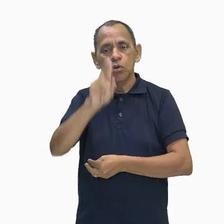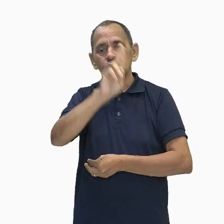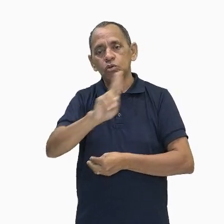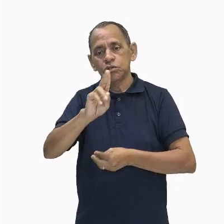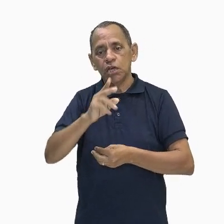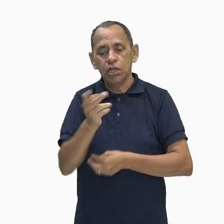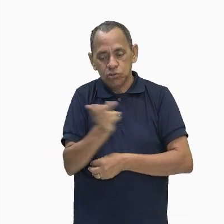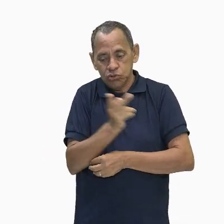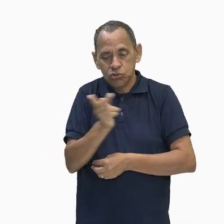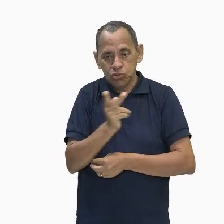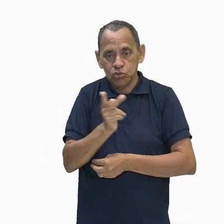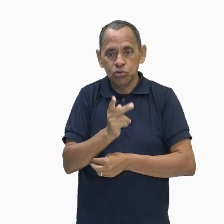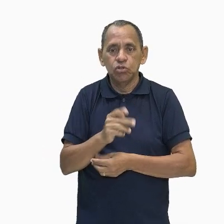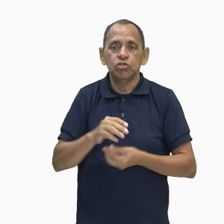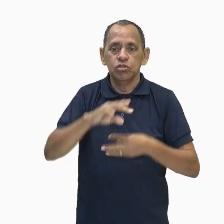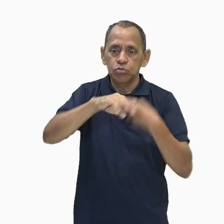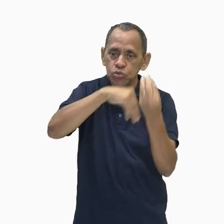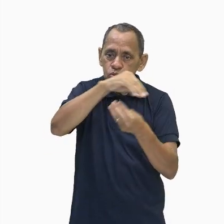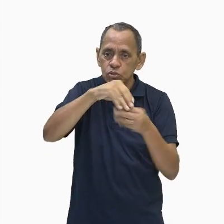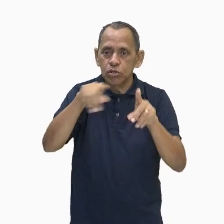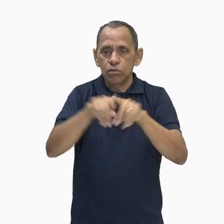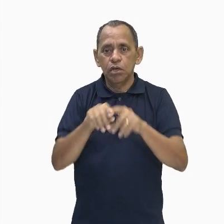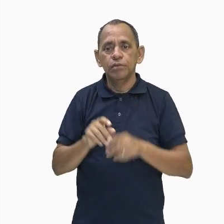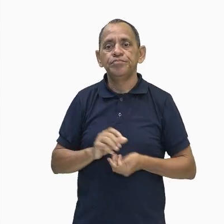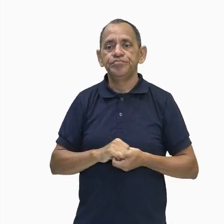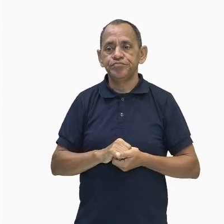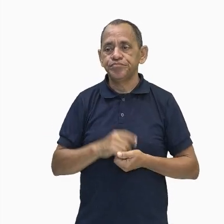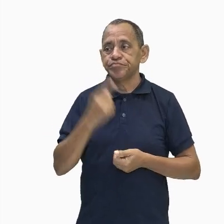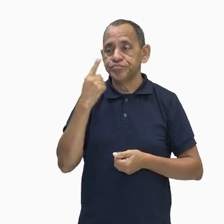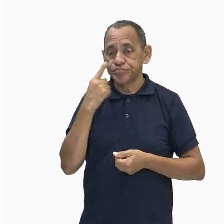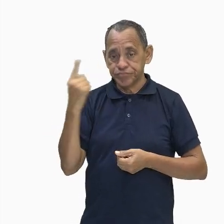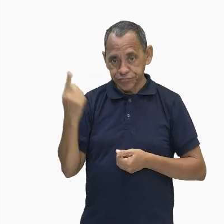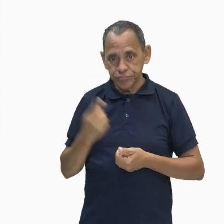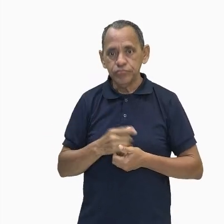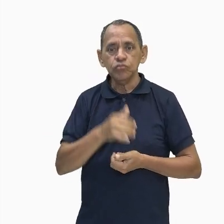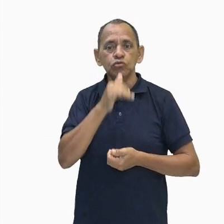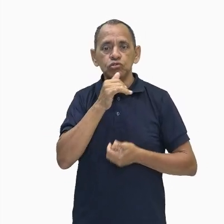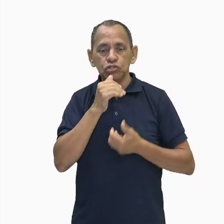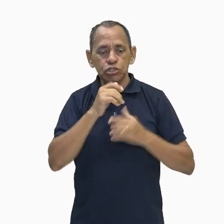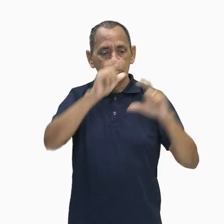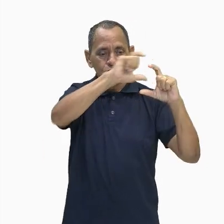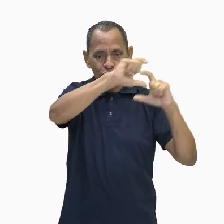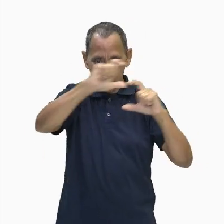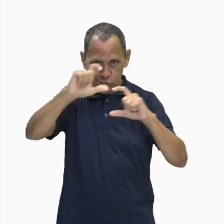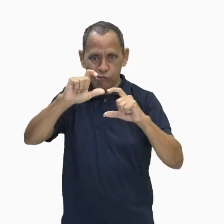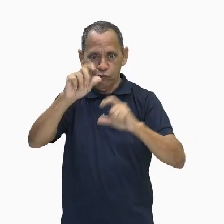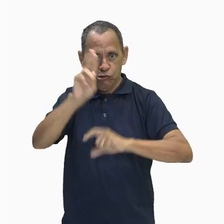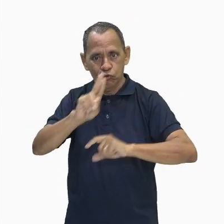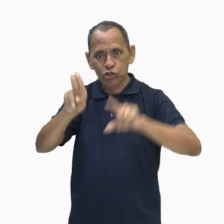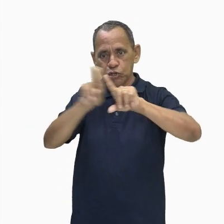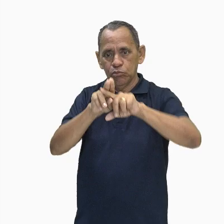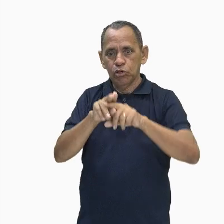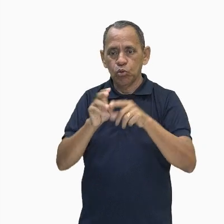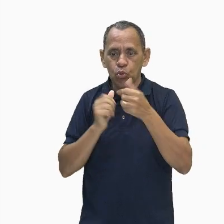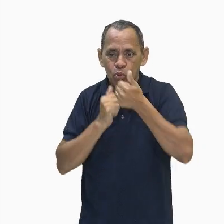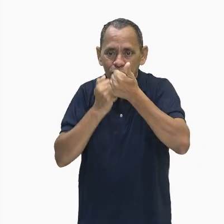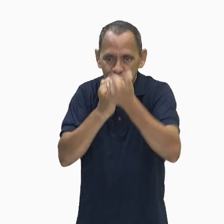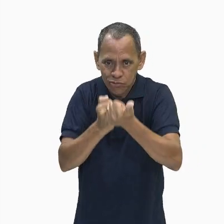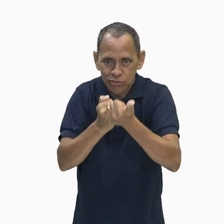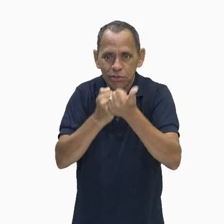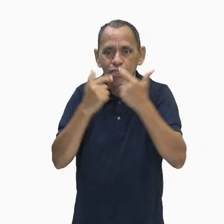textual tirinha, que conta uma história, uma breve narrativa com auxílio dessa